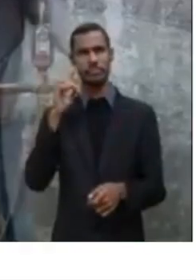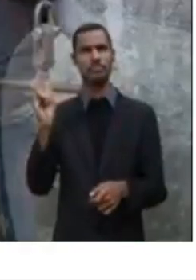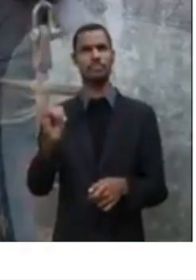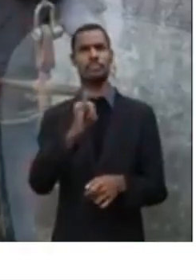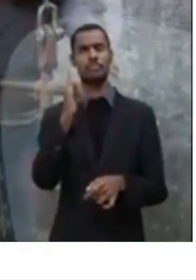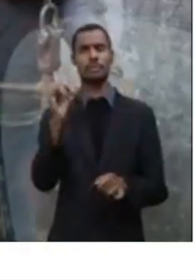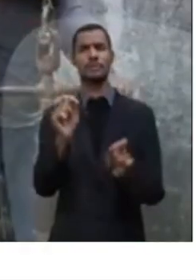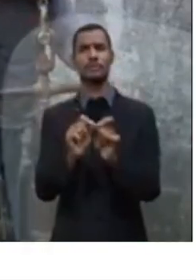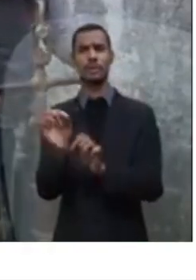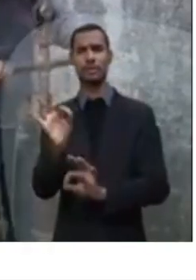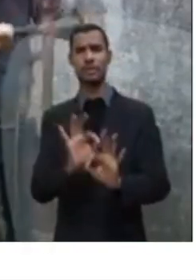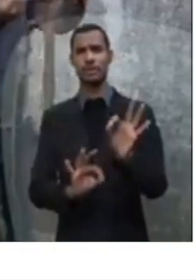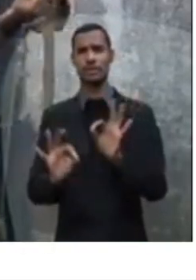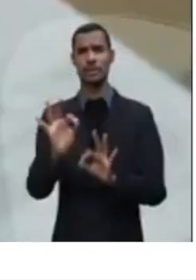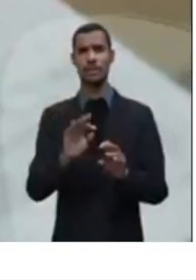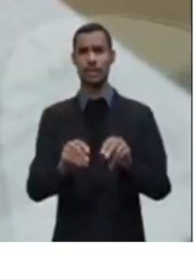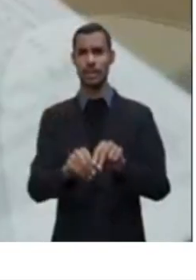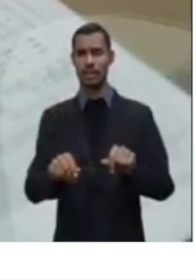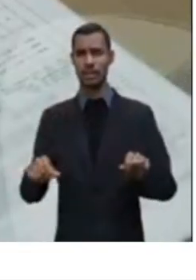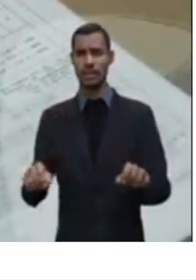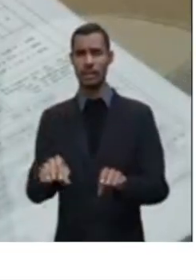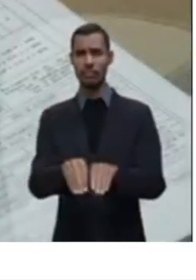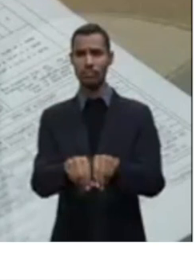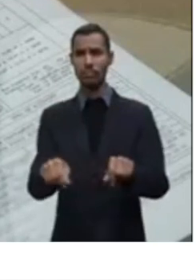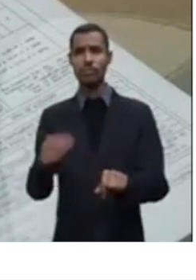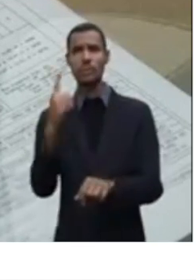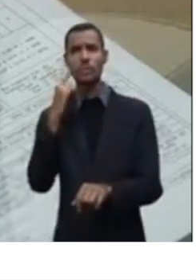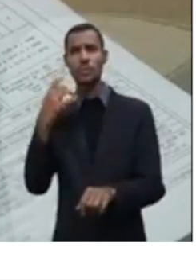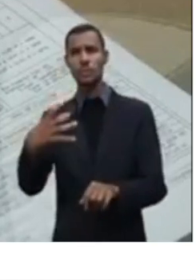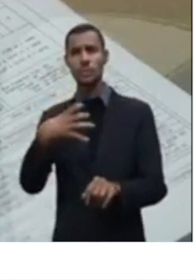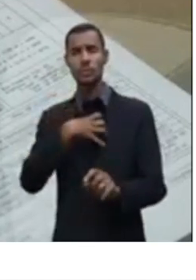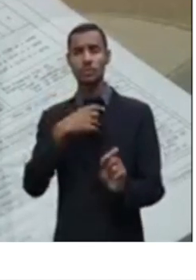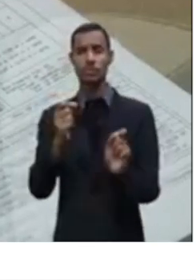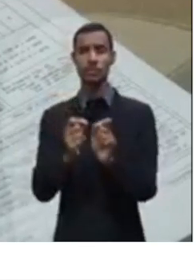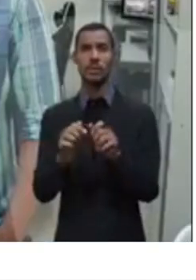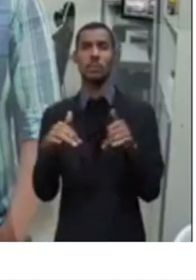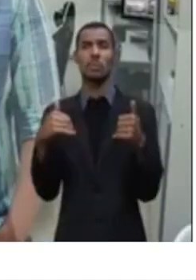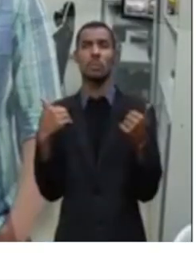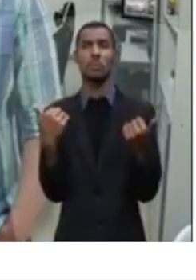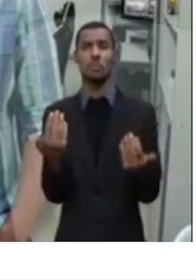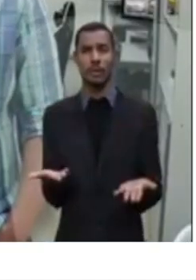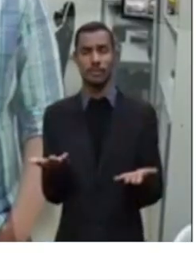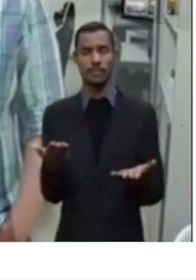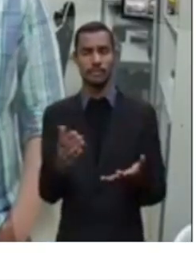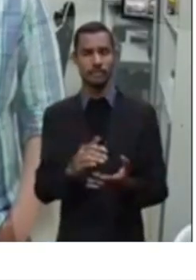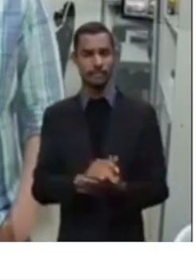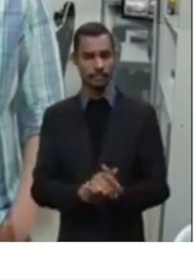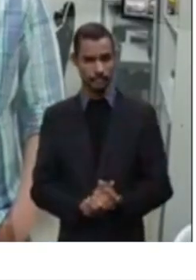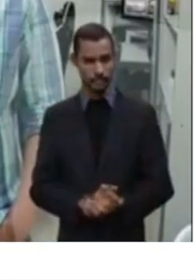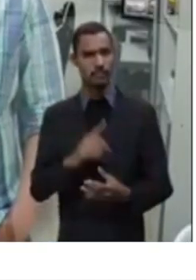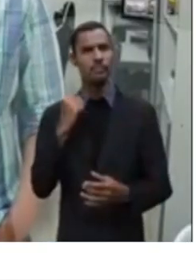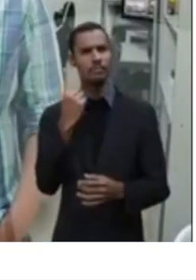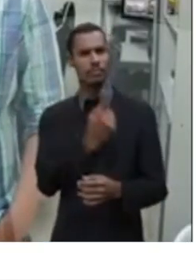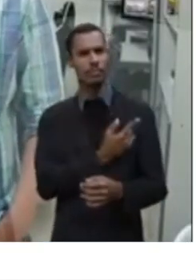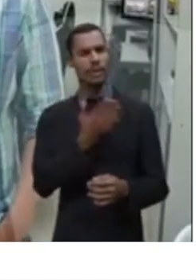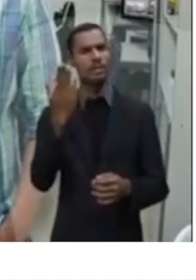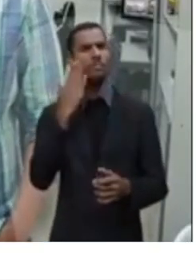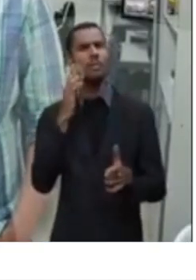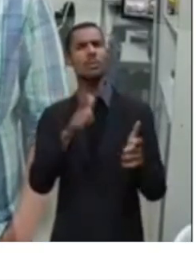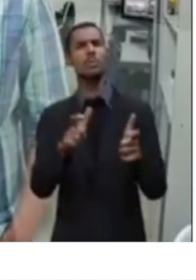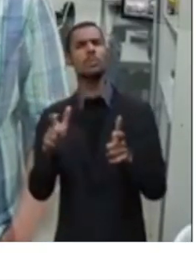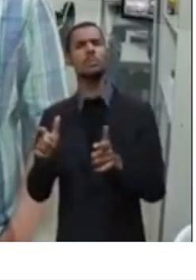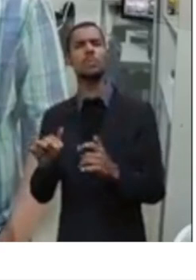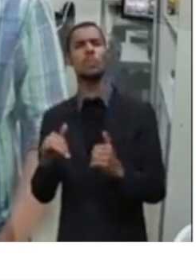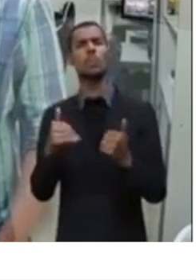que seja realizada a sondagem do solo para entender o tipo de fundação que será realizada. A gente precisa conhecer quais as propriedades